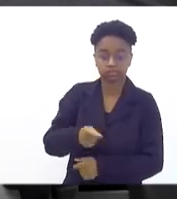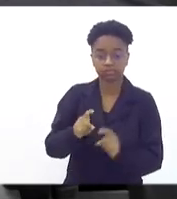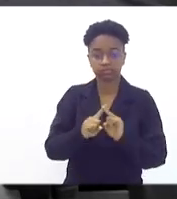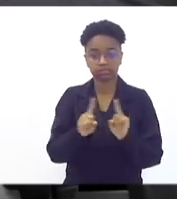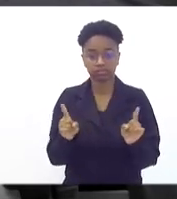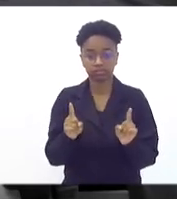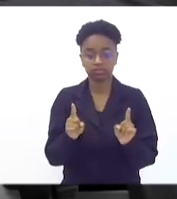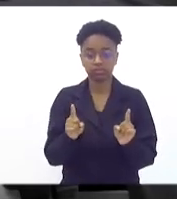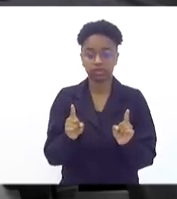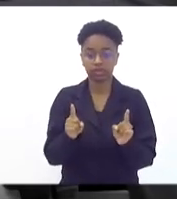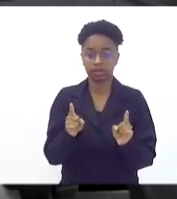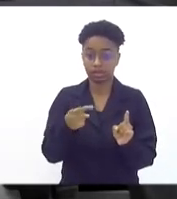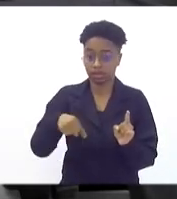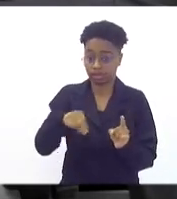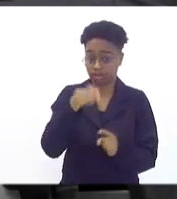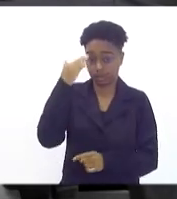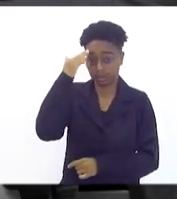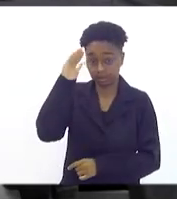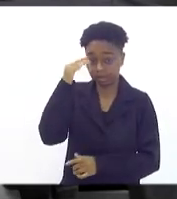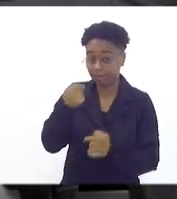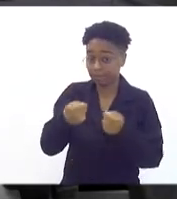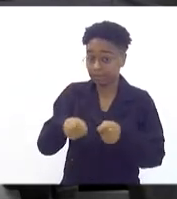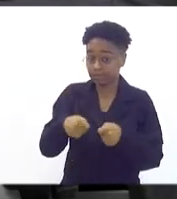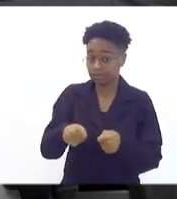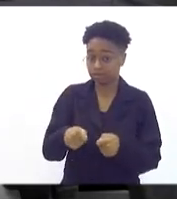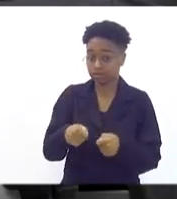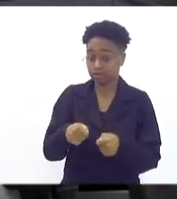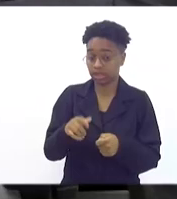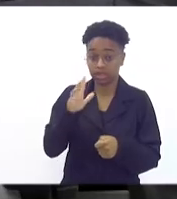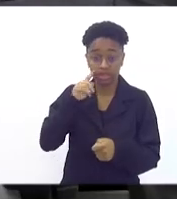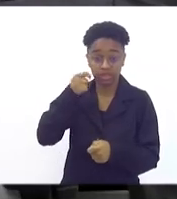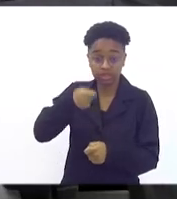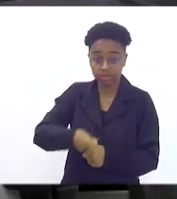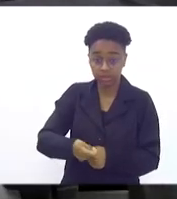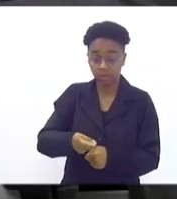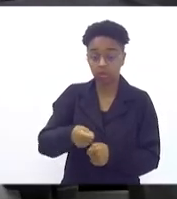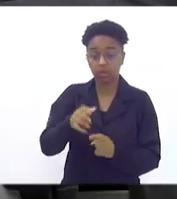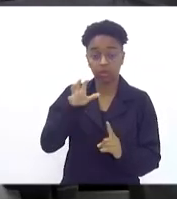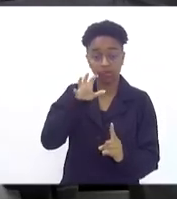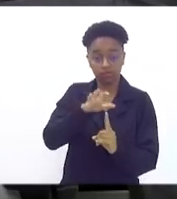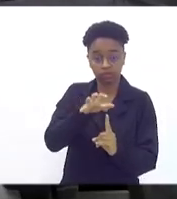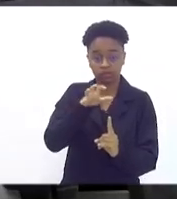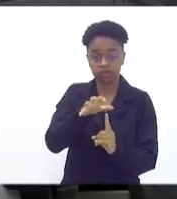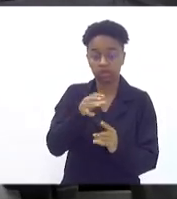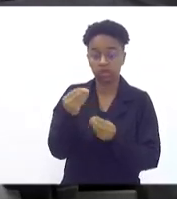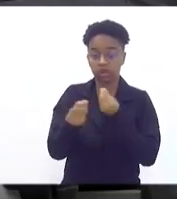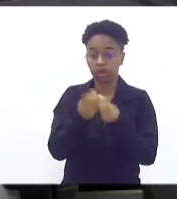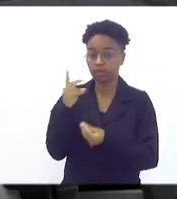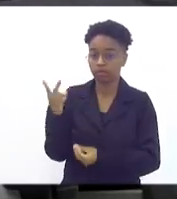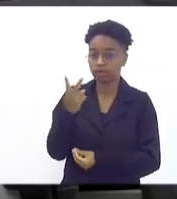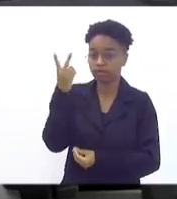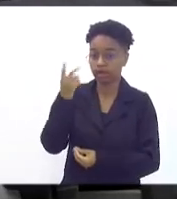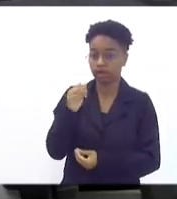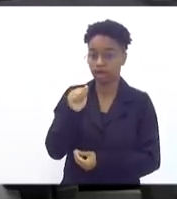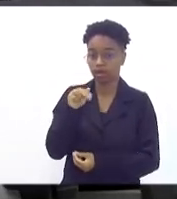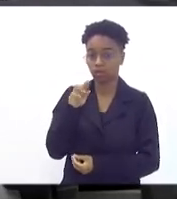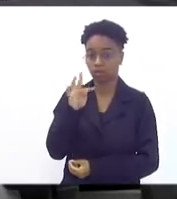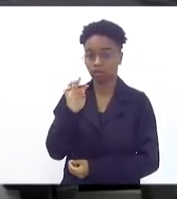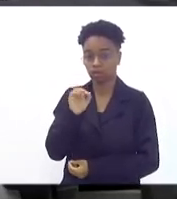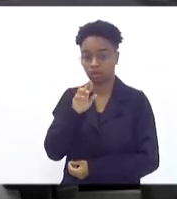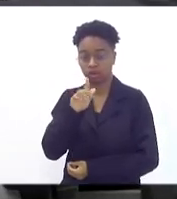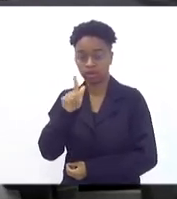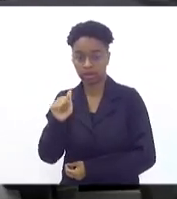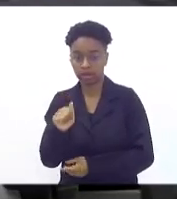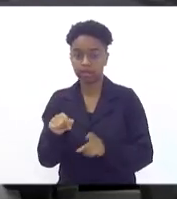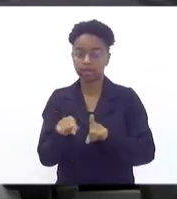entenda que uma decisão dessa impacta diretamente na valoração de uma autógrafo impacta diretamente